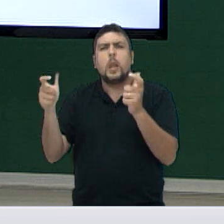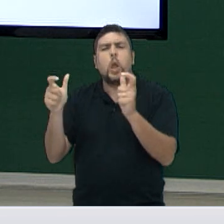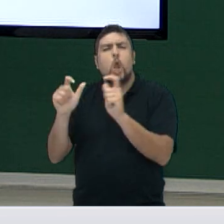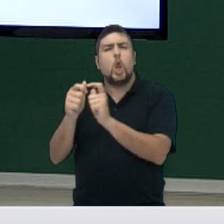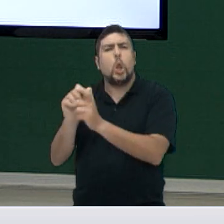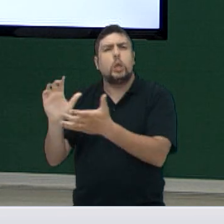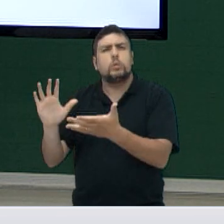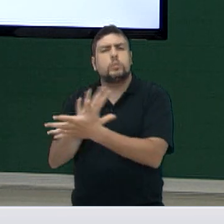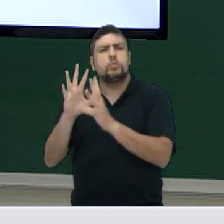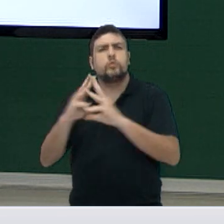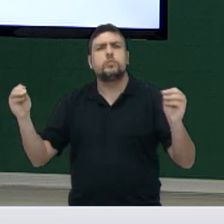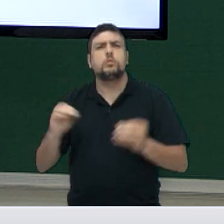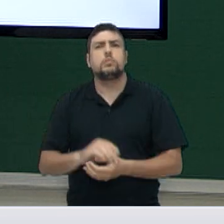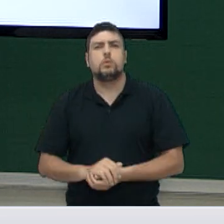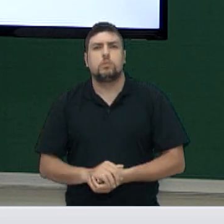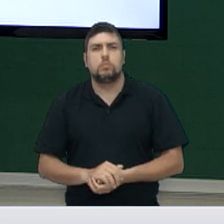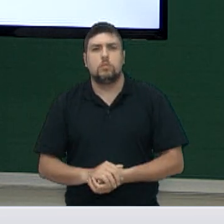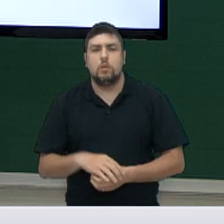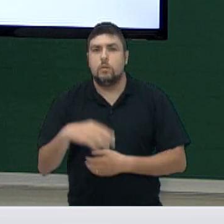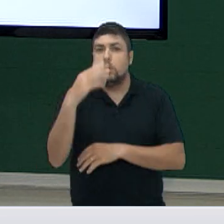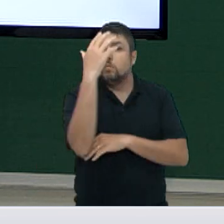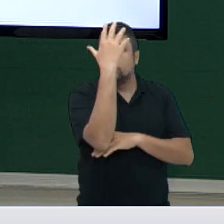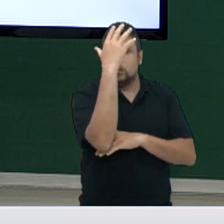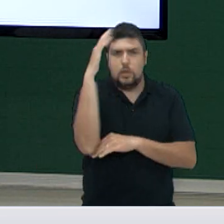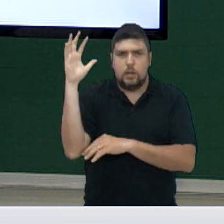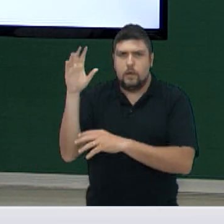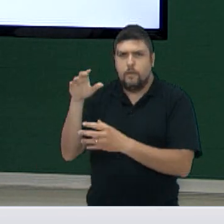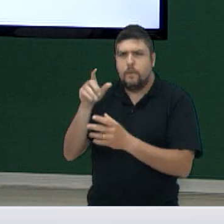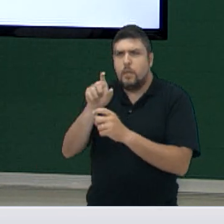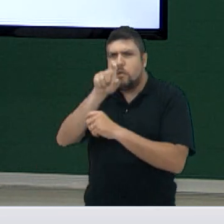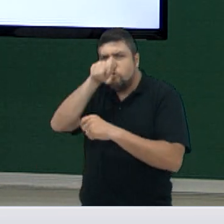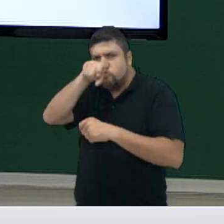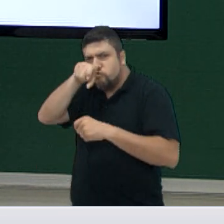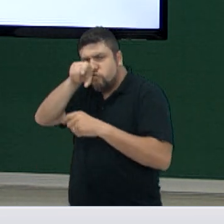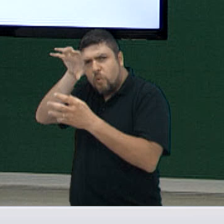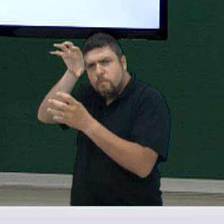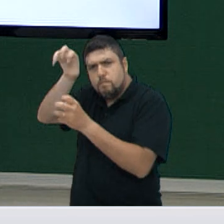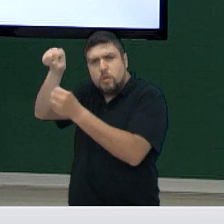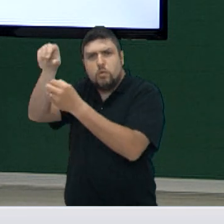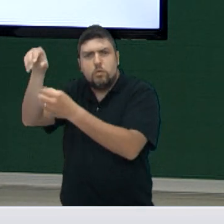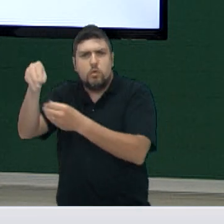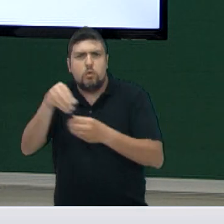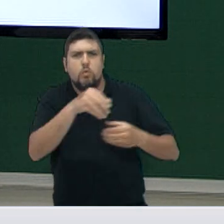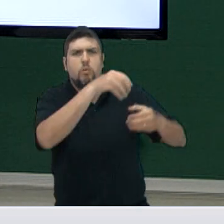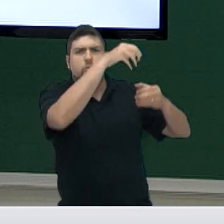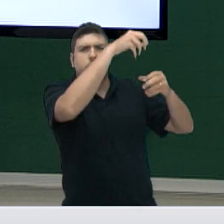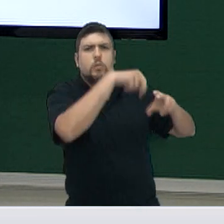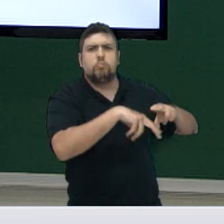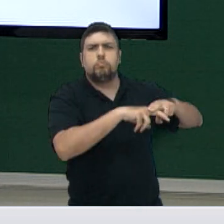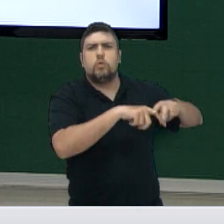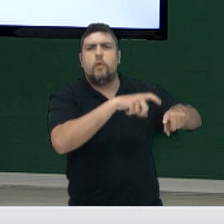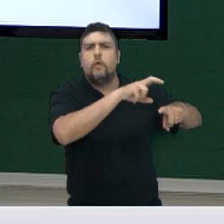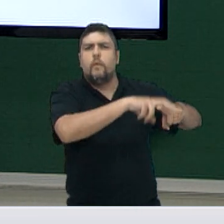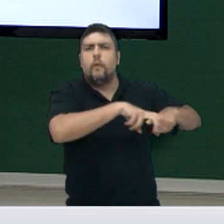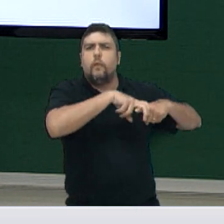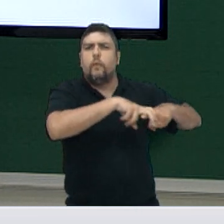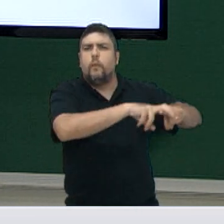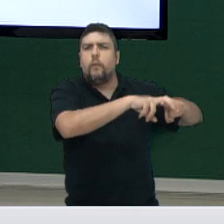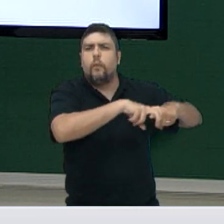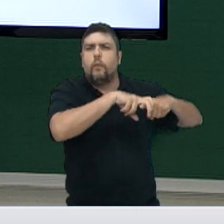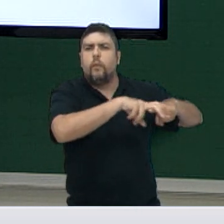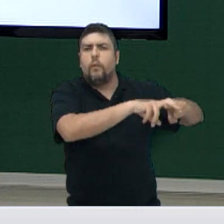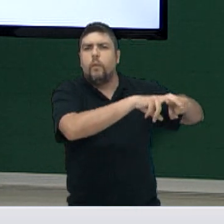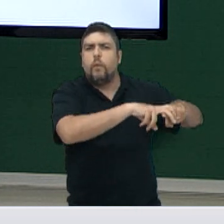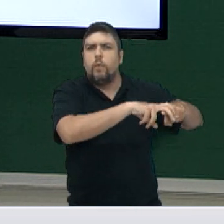vejam. Ele caçou a arara no mato, trouxe e colocou no puleiro. Ele não matou a arara. E está indo com perigo